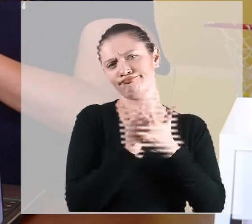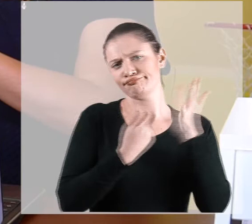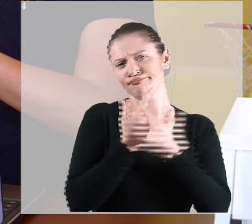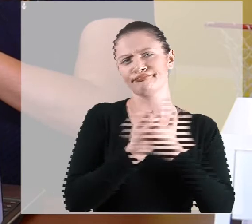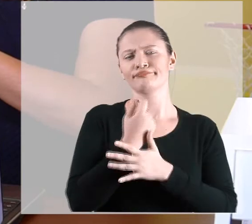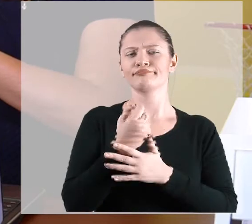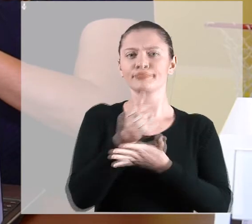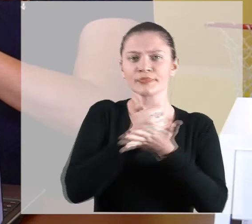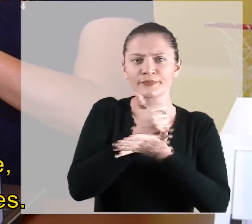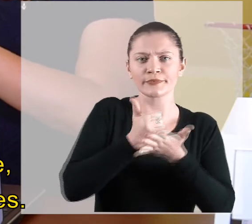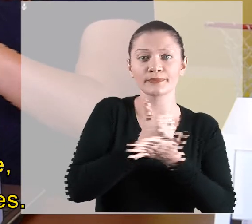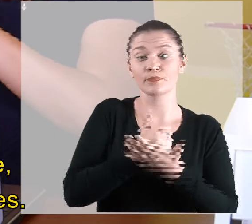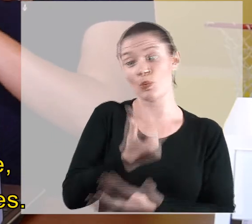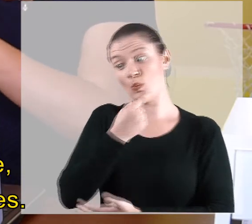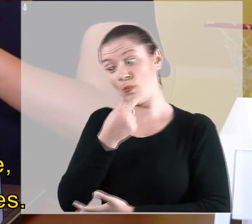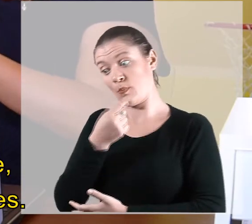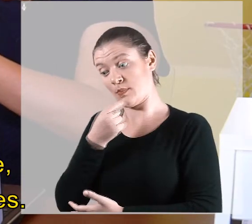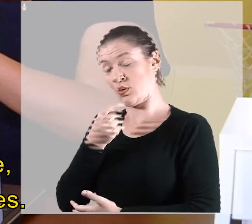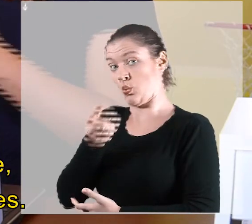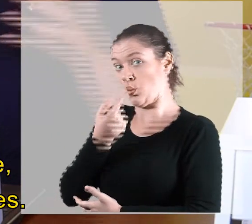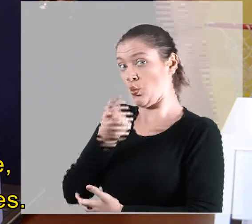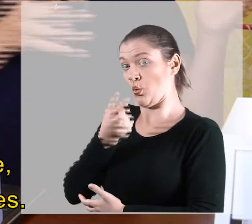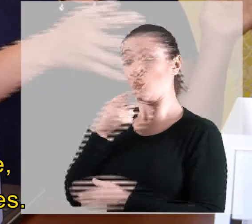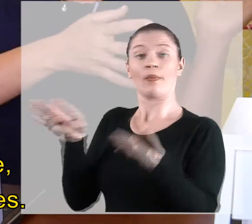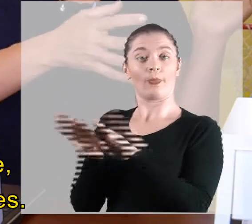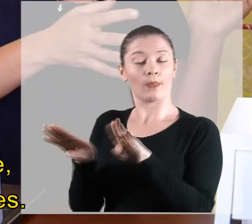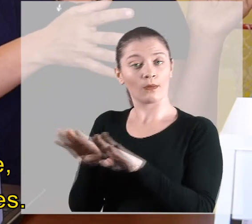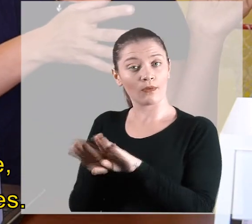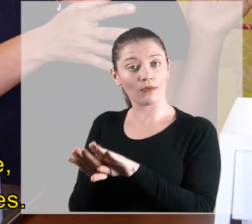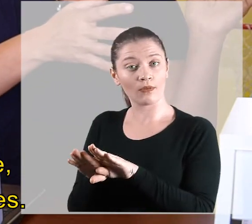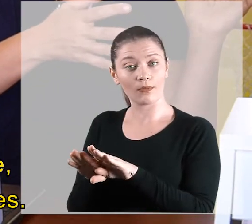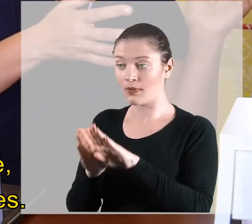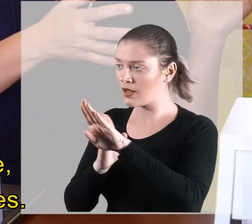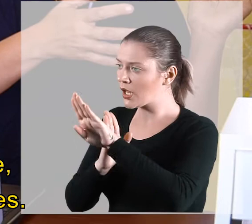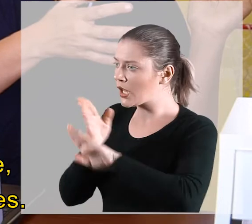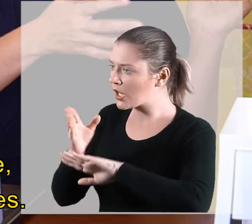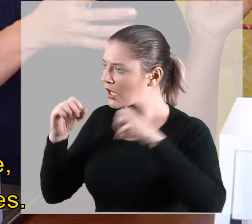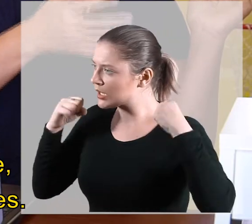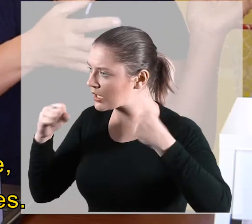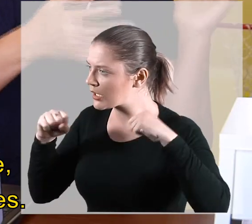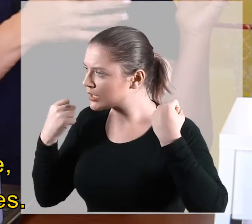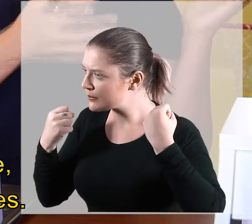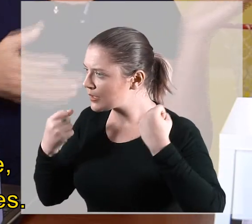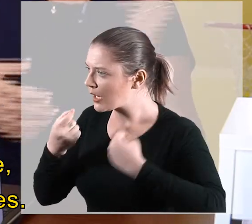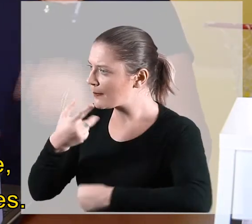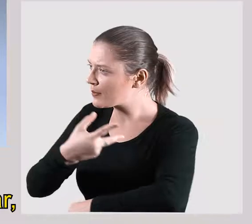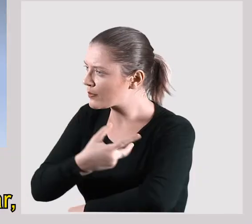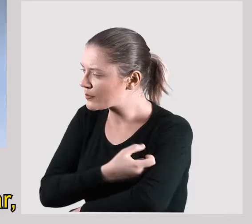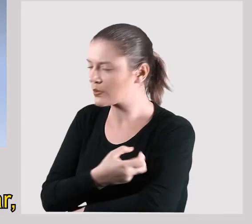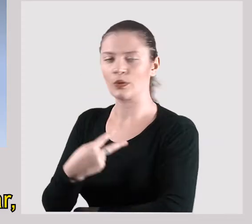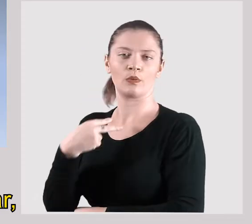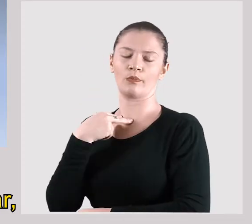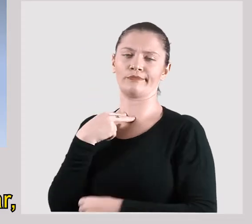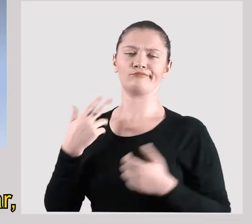tomando um monte de estrogênio, para logo parecer uma Kardashian, e na academia, né, os anabolizantes não são... Então